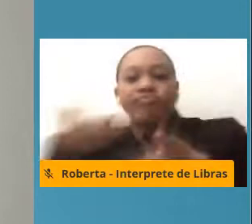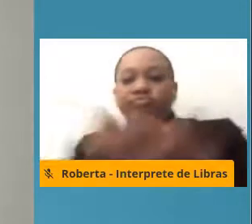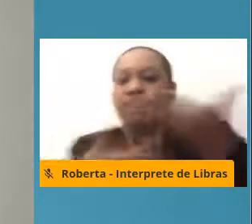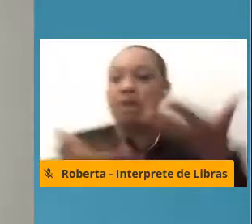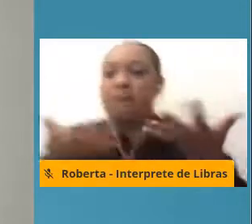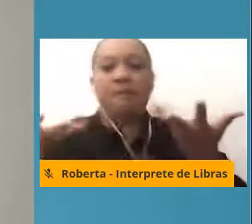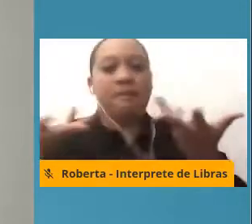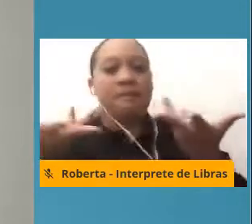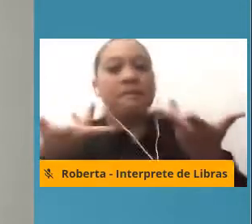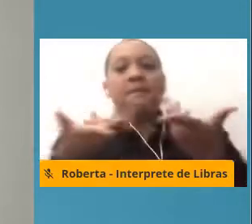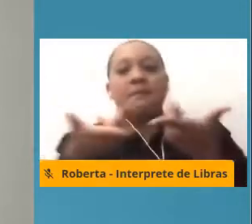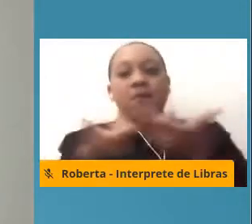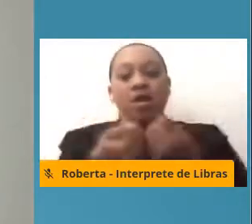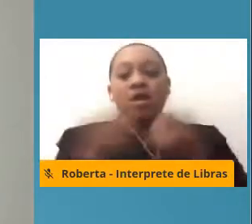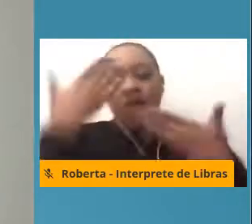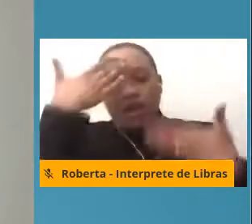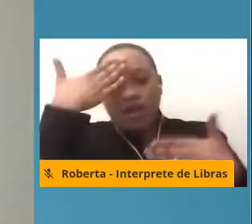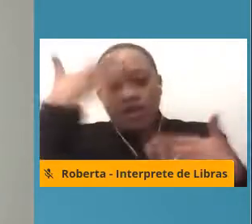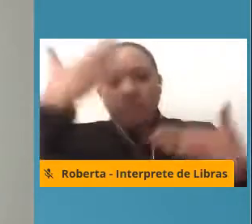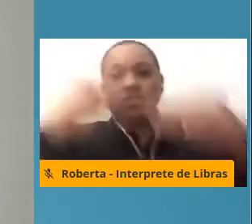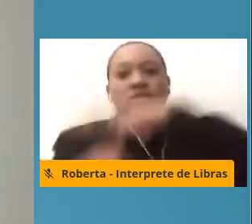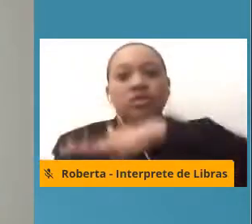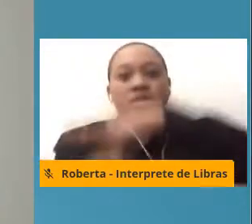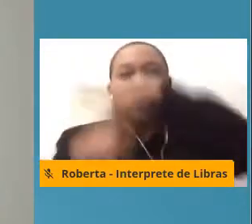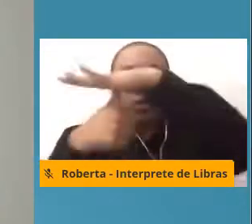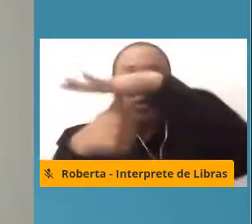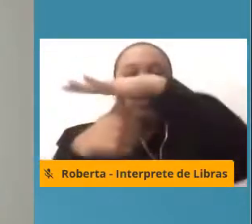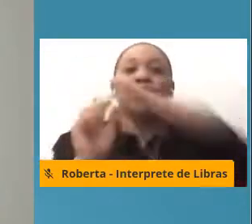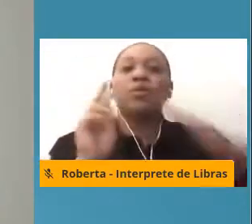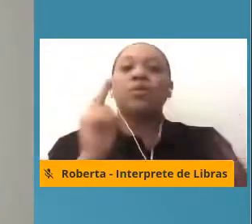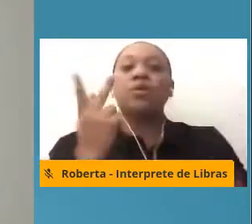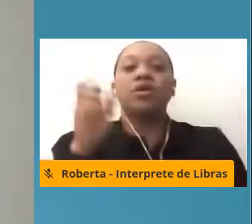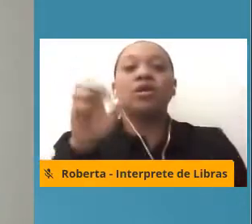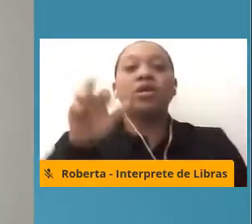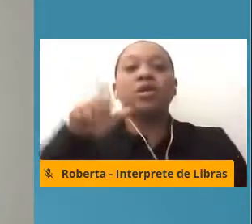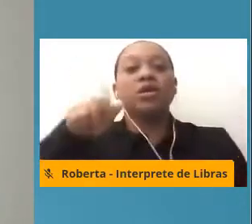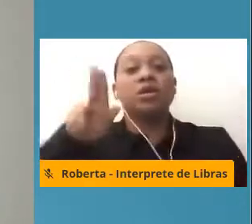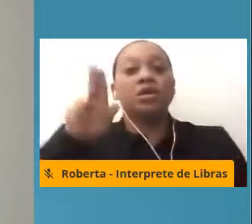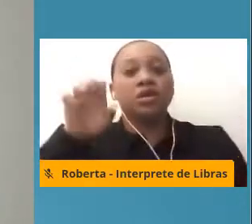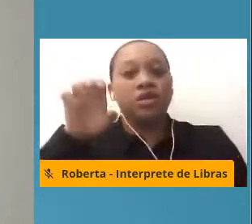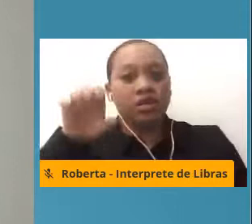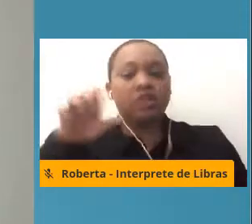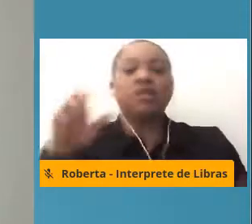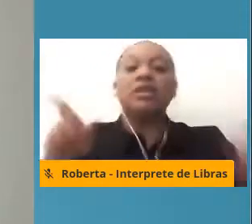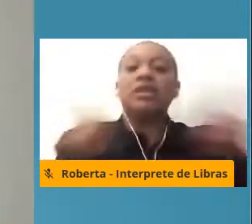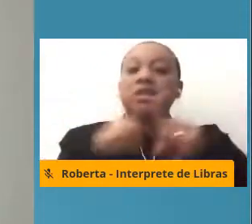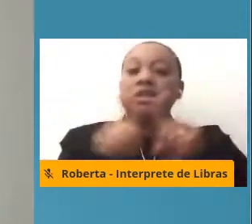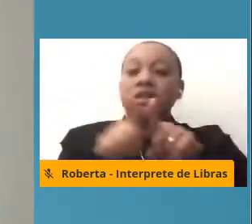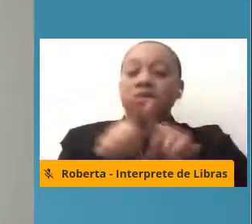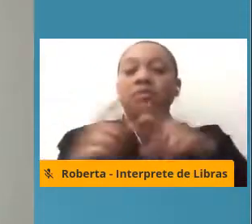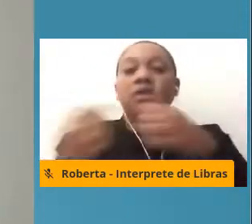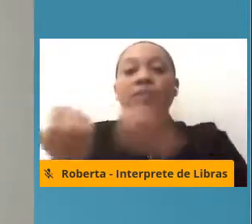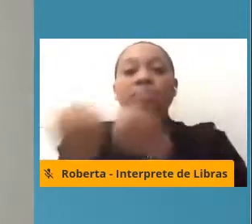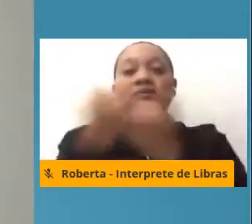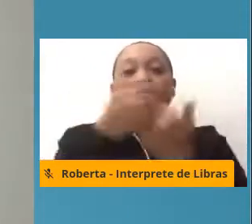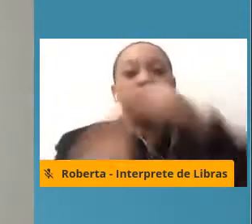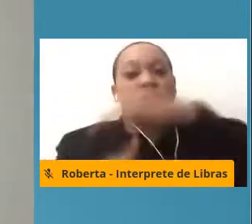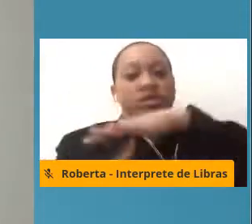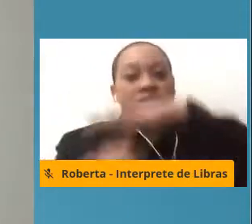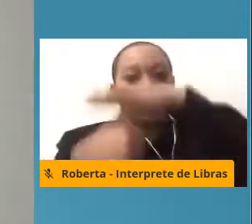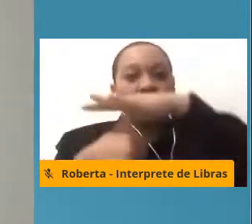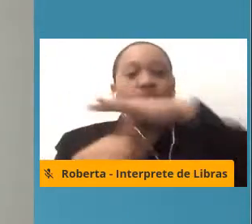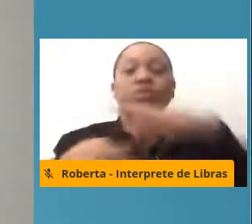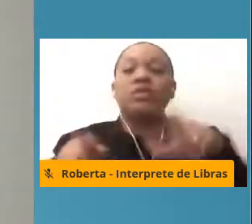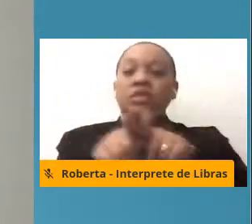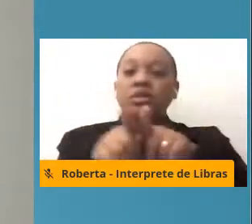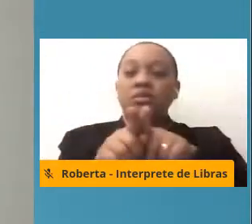quero agradecer ao reitor, professor Henrique, a vice-reitora, professora Ilka, e que a gente continue,